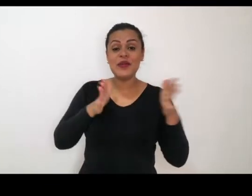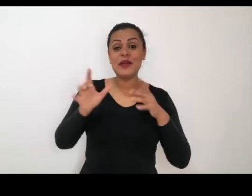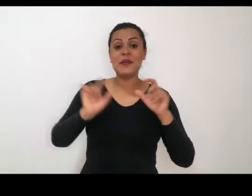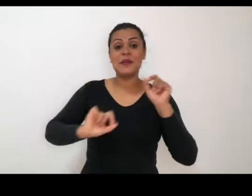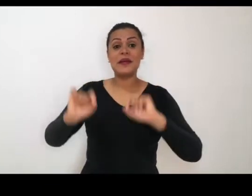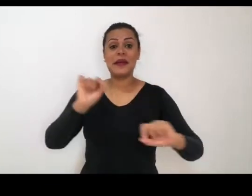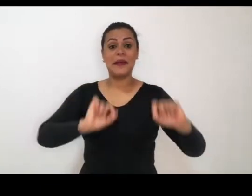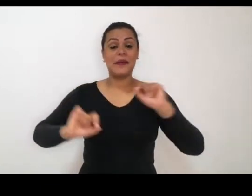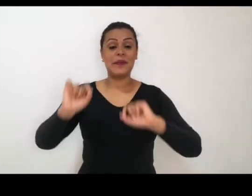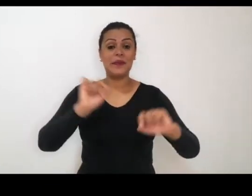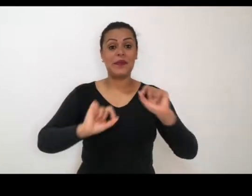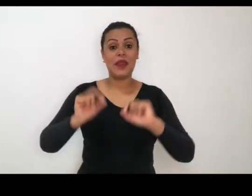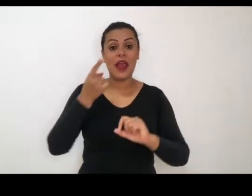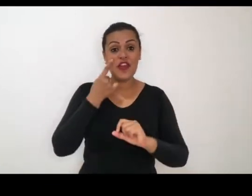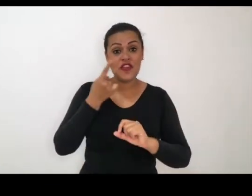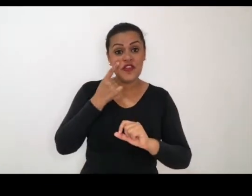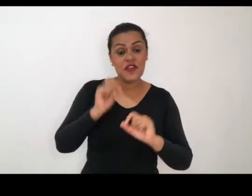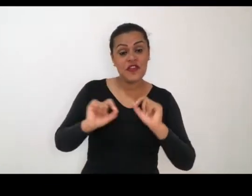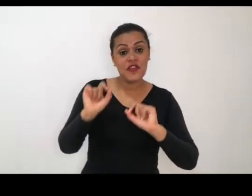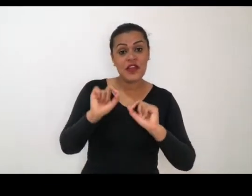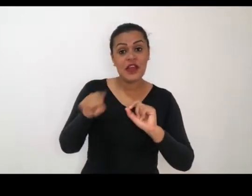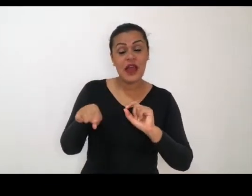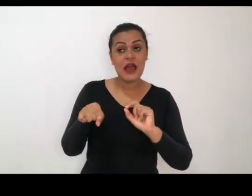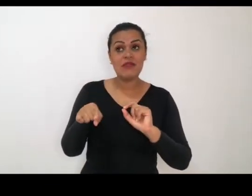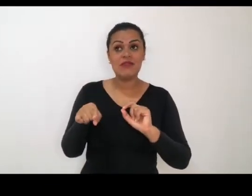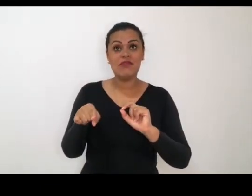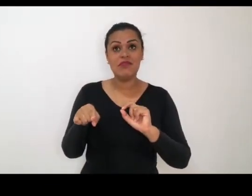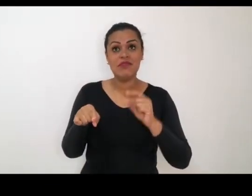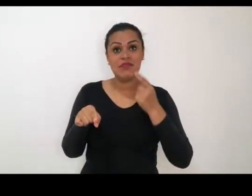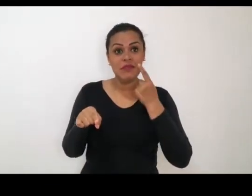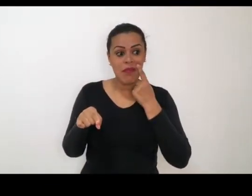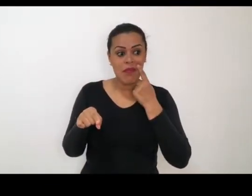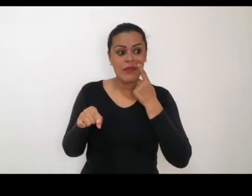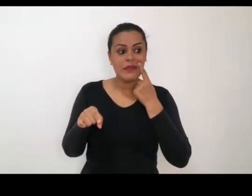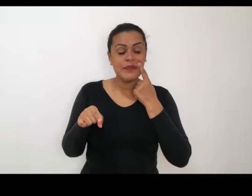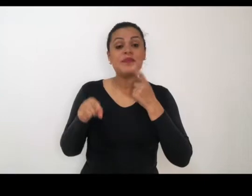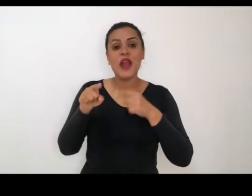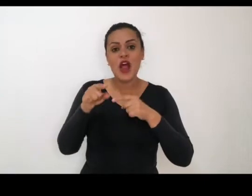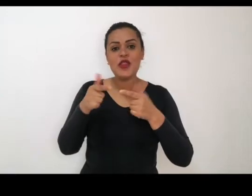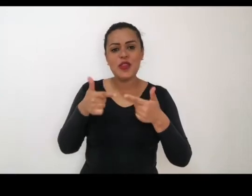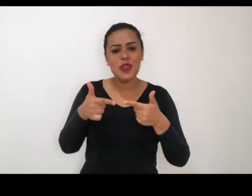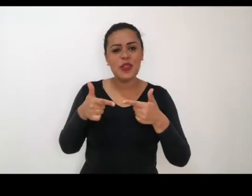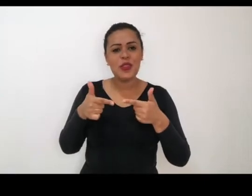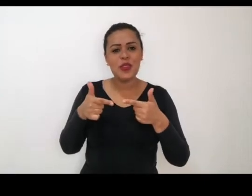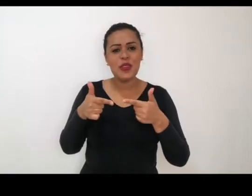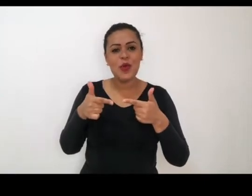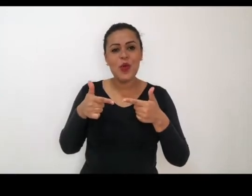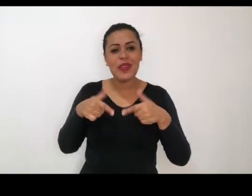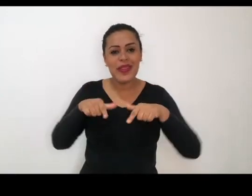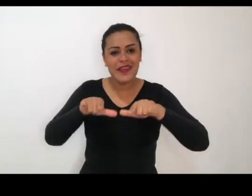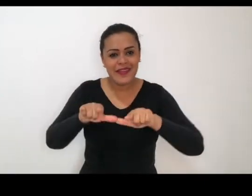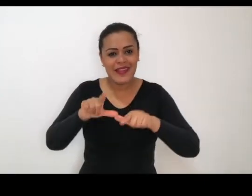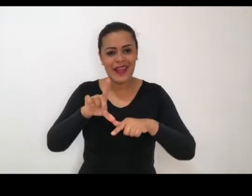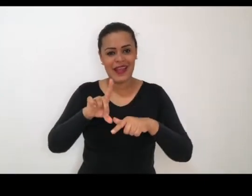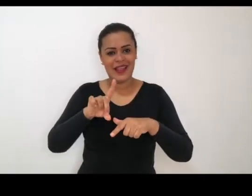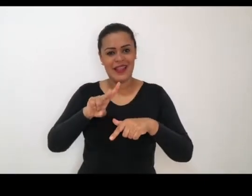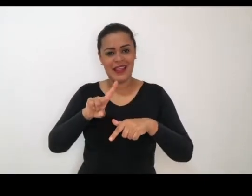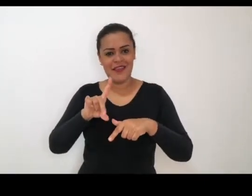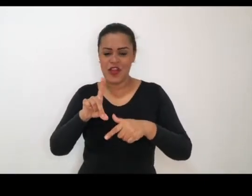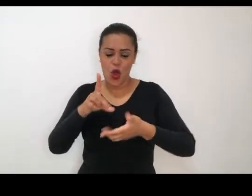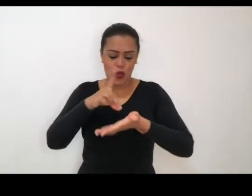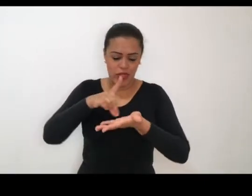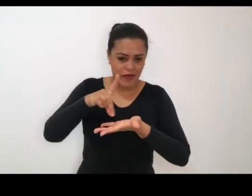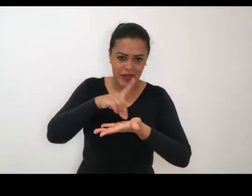naquele DVD player, mas ele tinha algumas pessoas dessa época podem